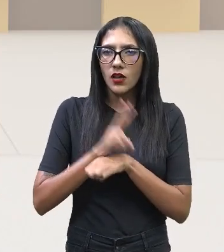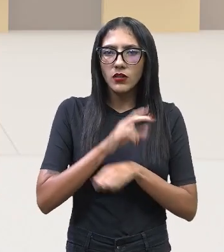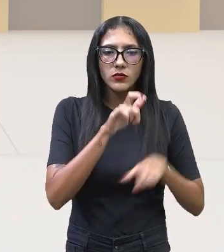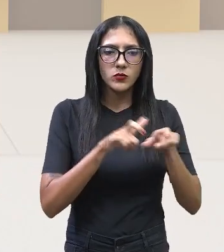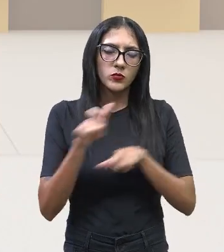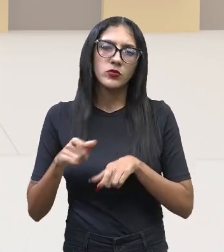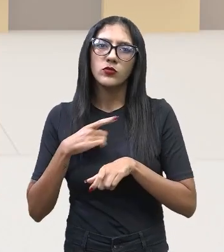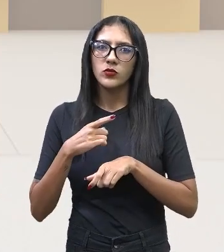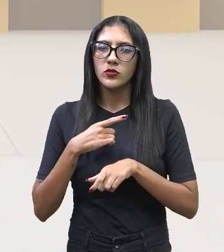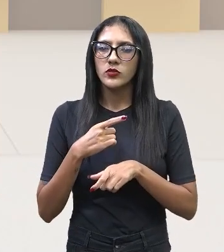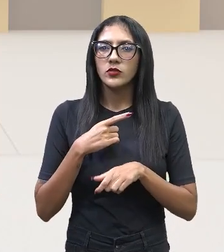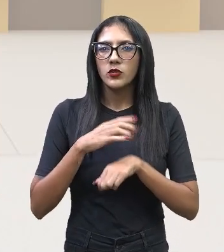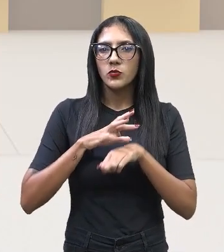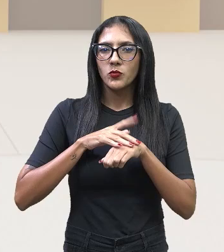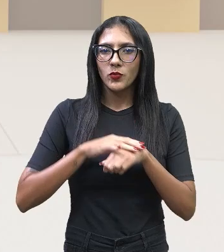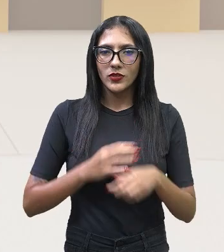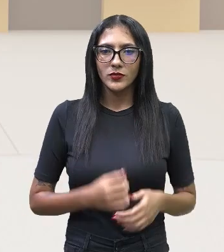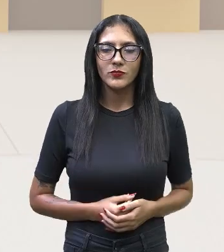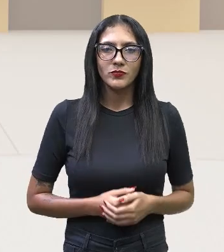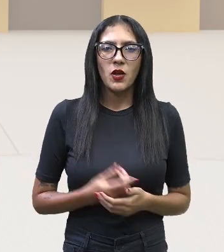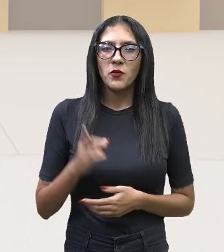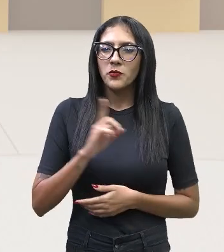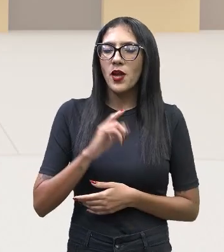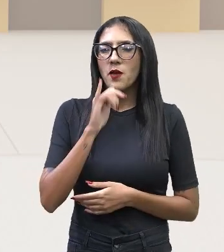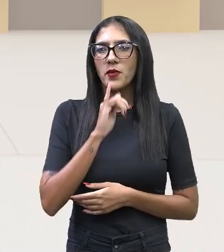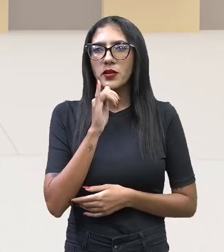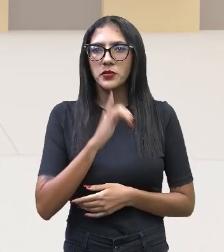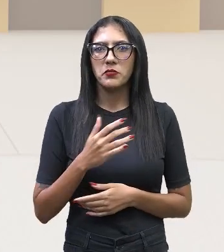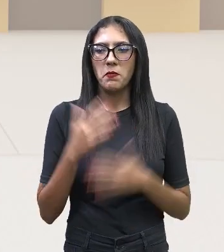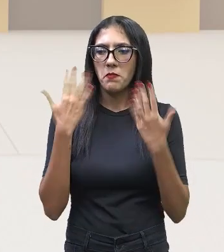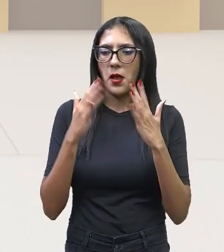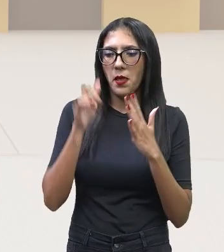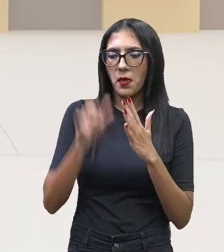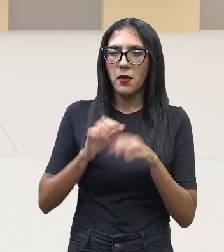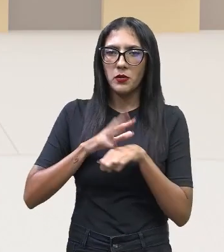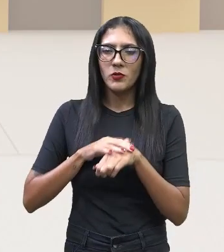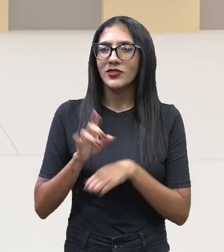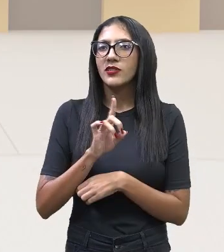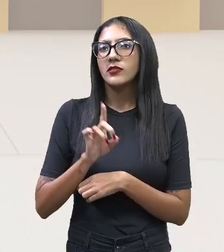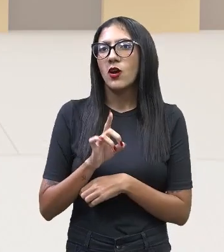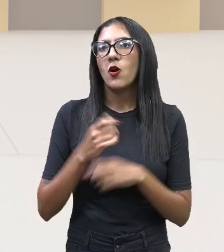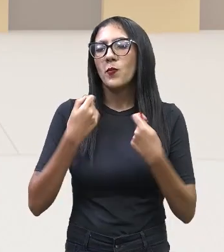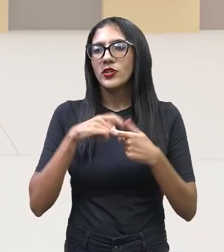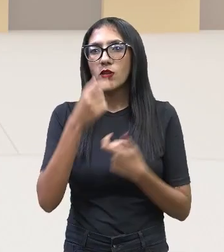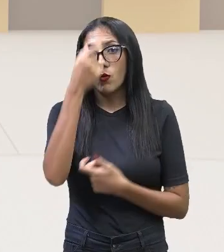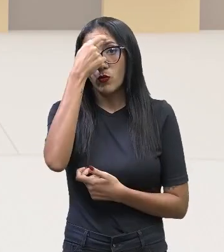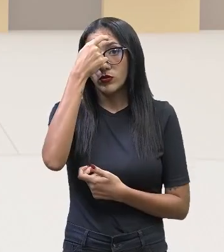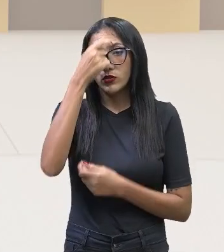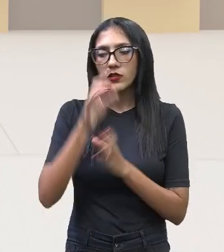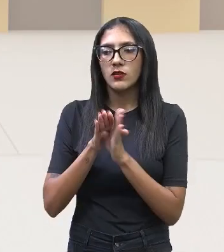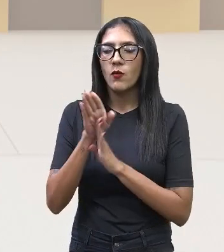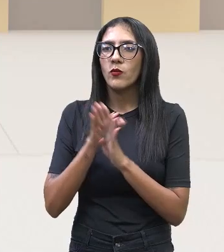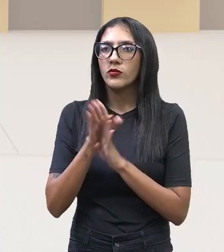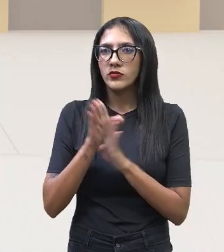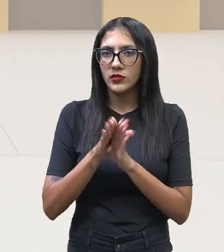que vivem. Não é para cantar os parabéns para a doença não, pessoal, né? É para conscientizar sobre a importância de cuidar disso daí.